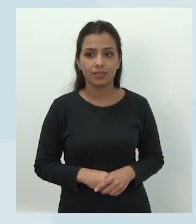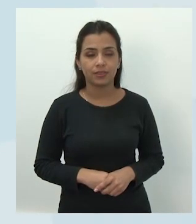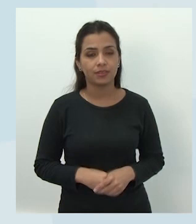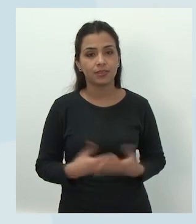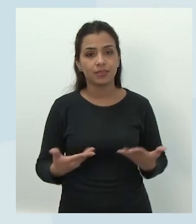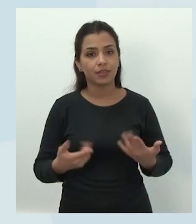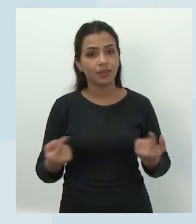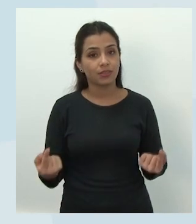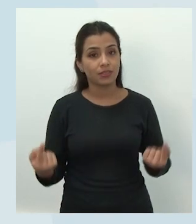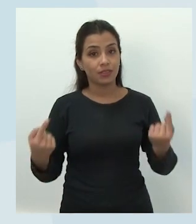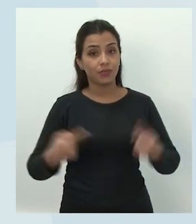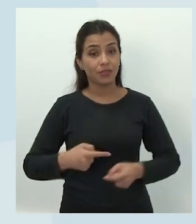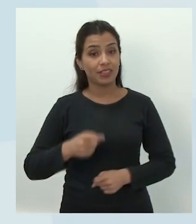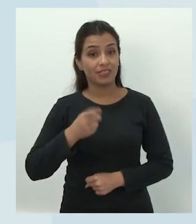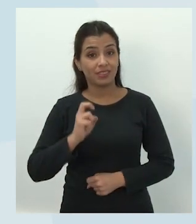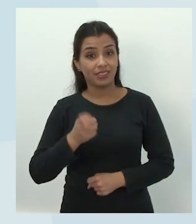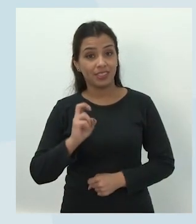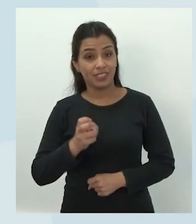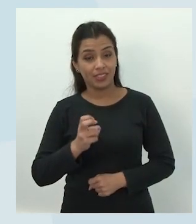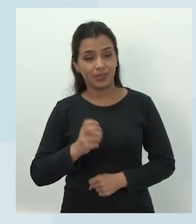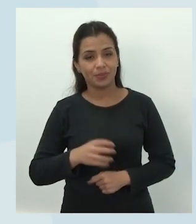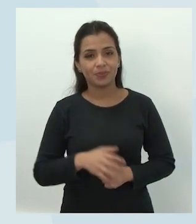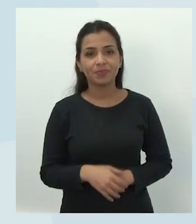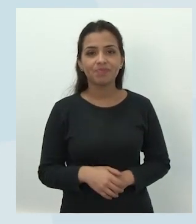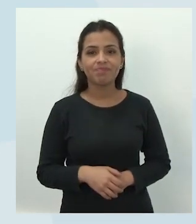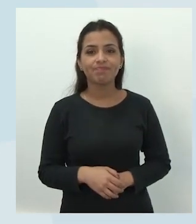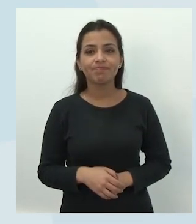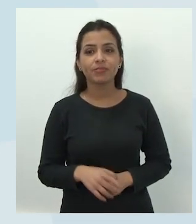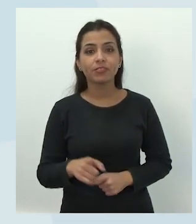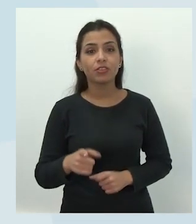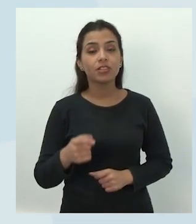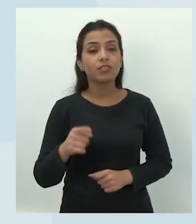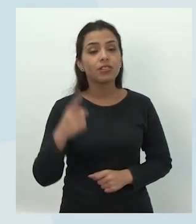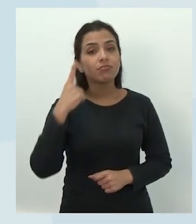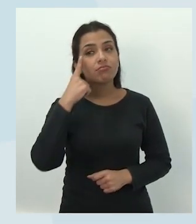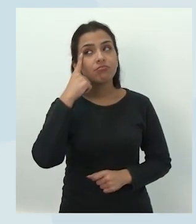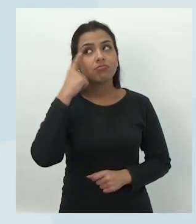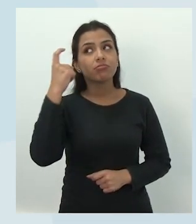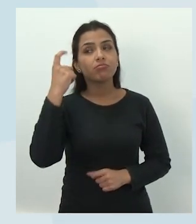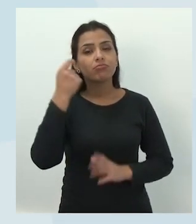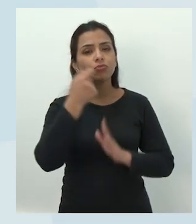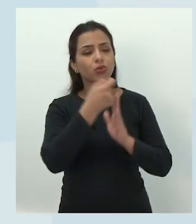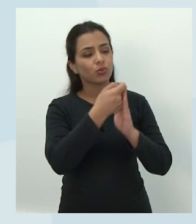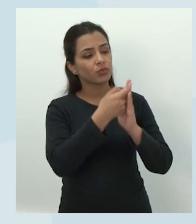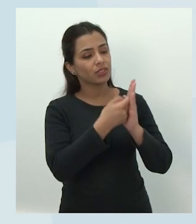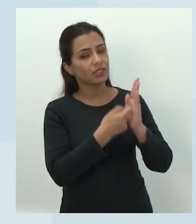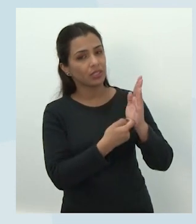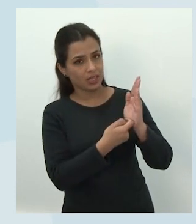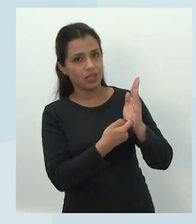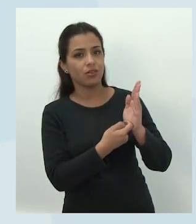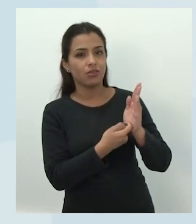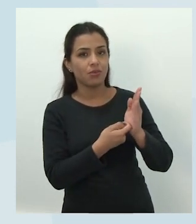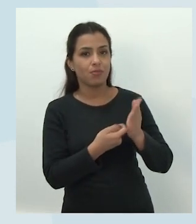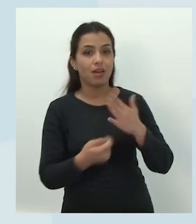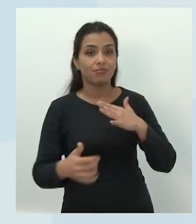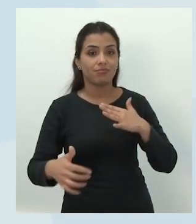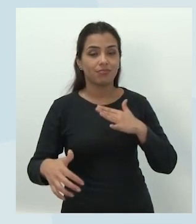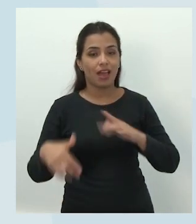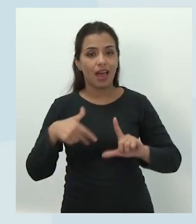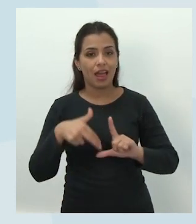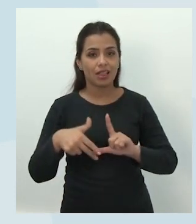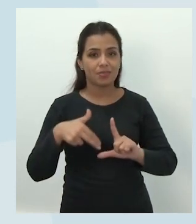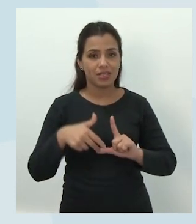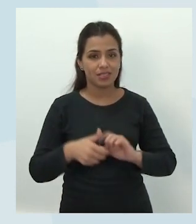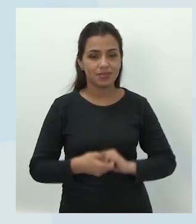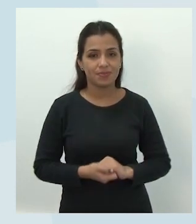vocês. Vamos escrever um roteiro para a nossa animação, tá bom? A primeira etapa desse roteiro, vamos lá. A escrita